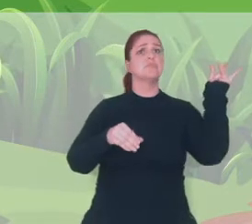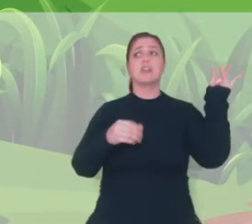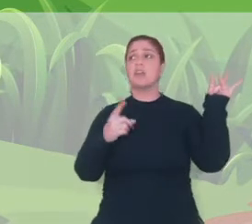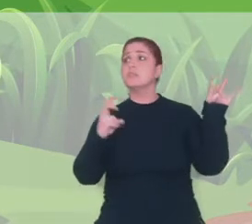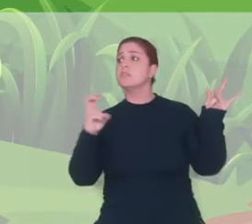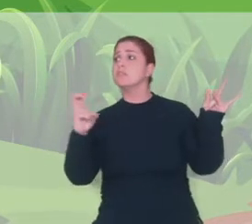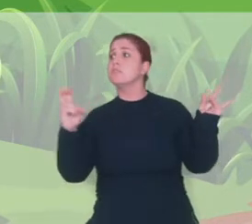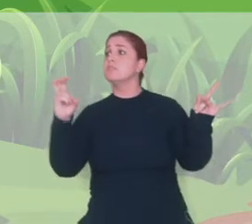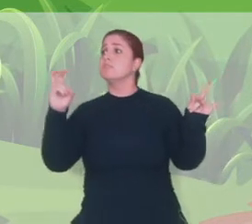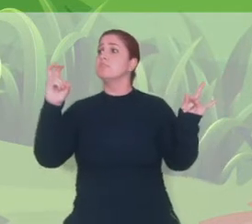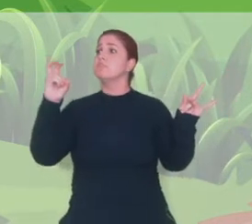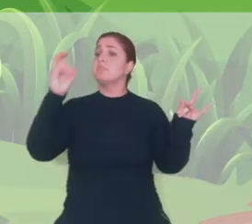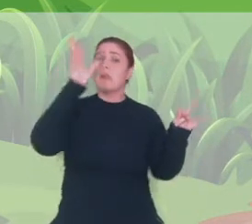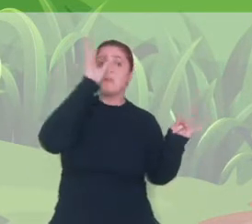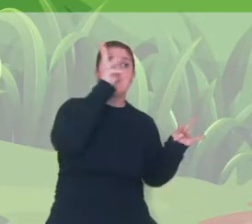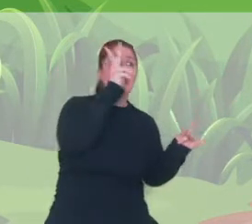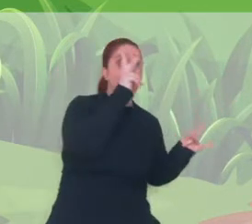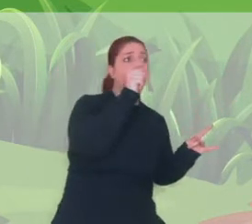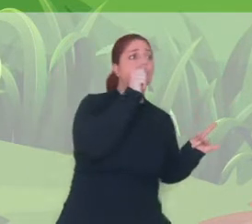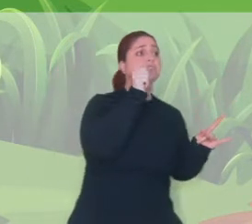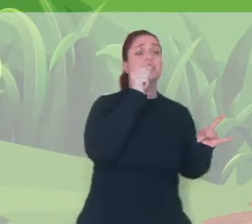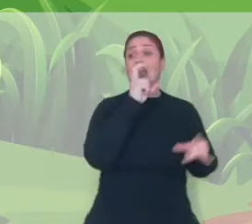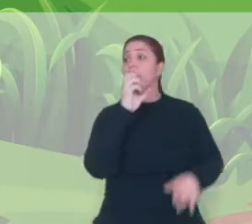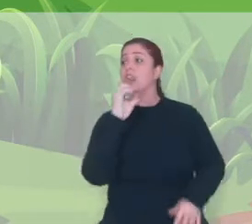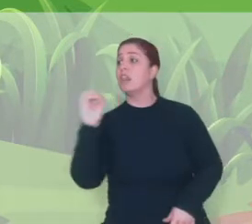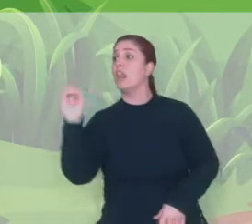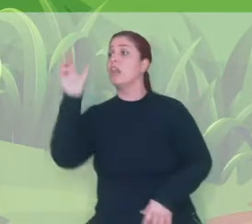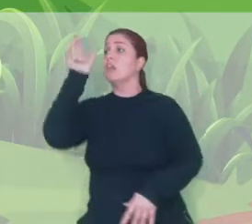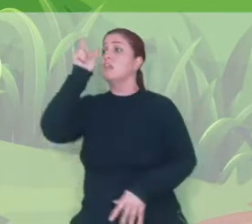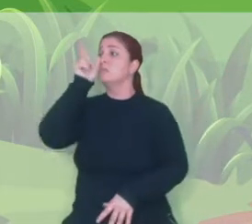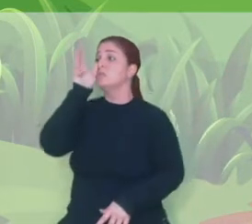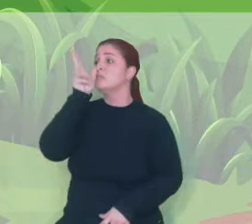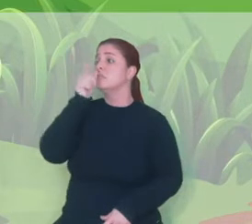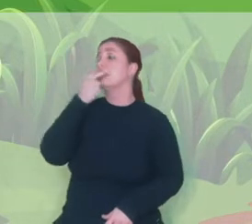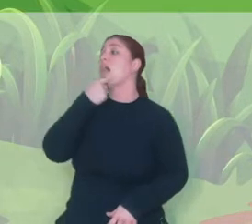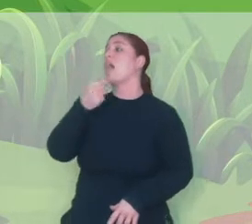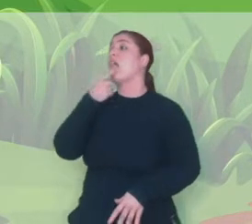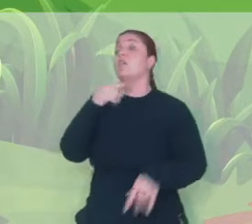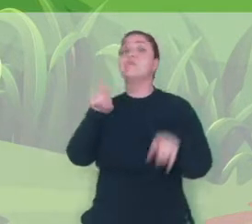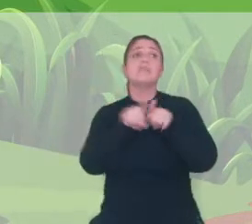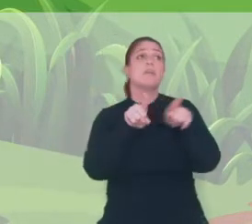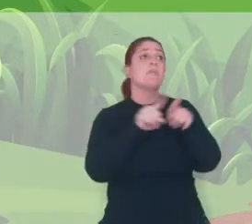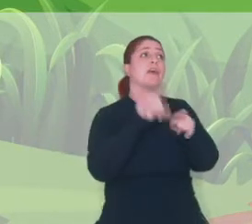os 500 galos, as 12 portas, a